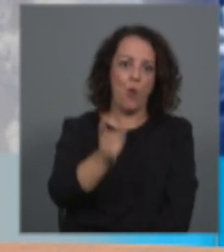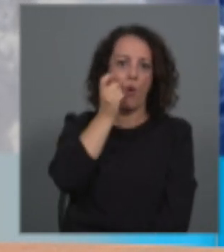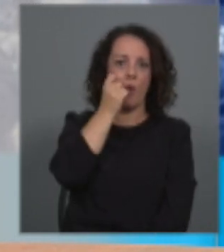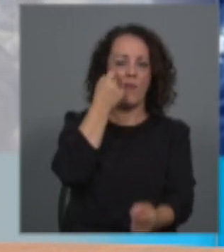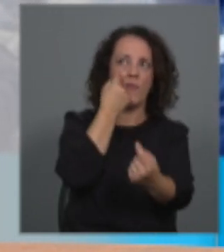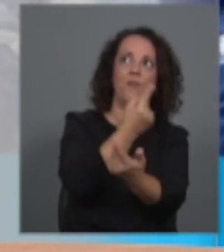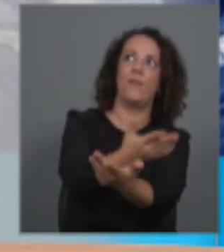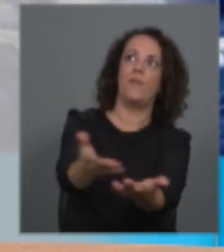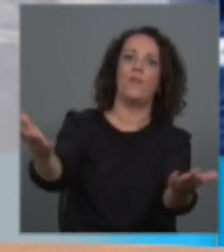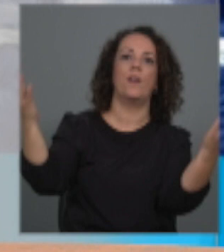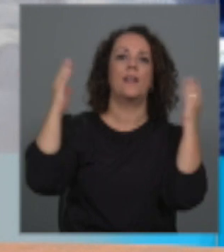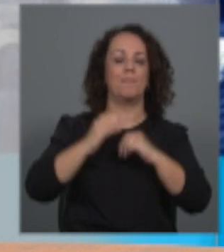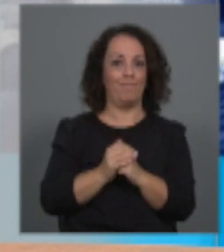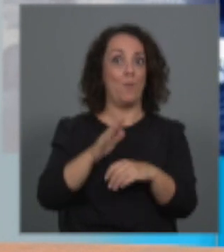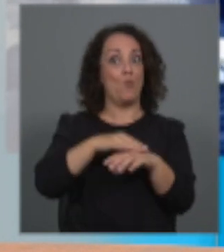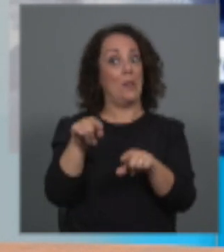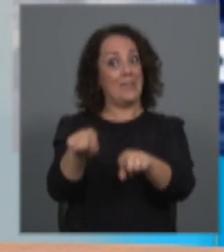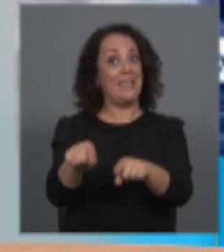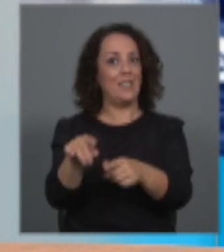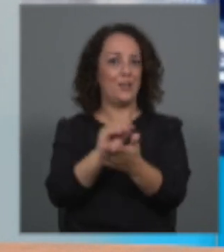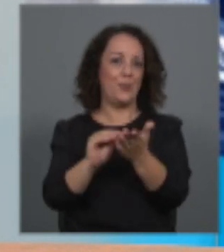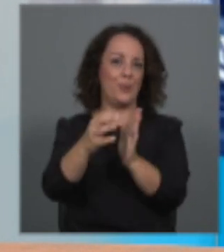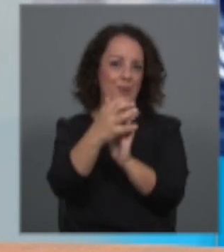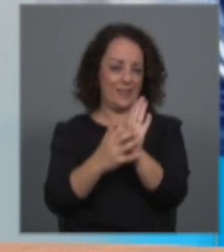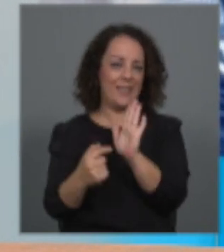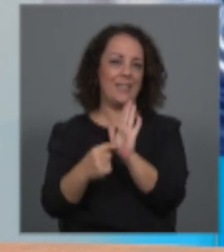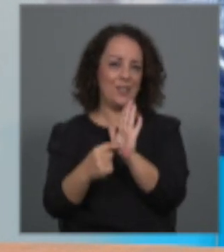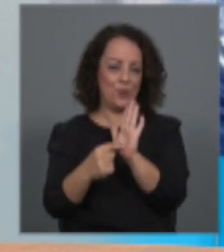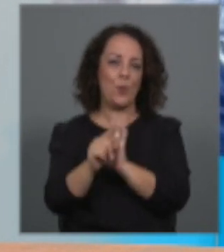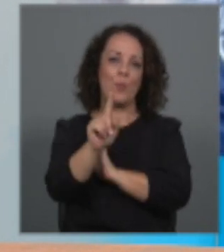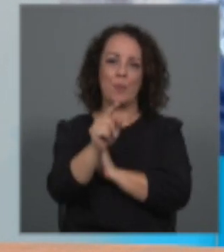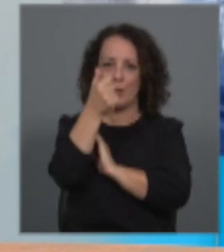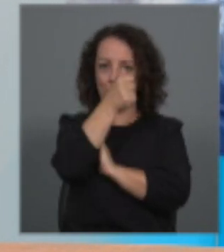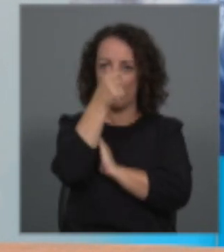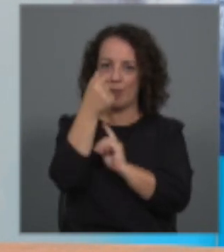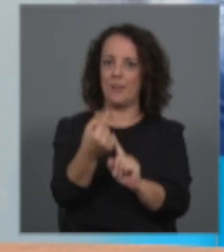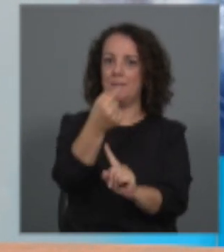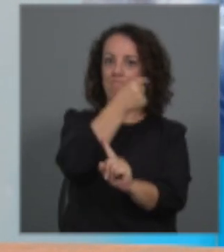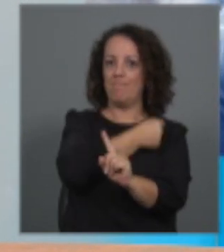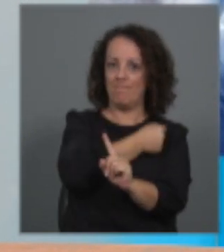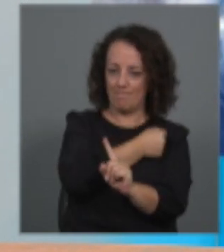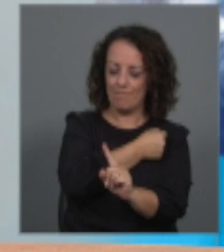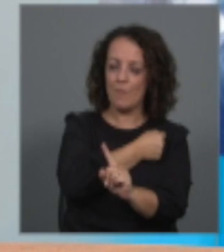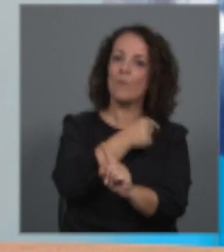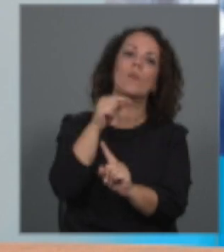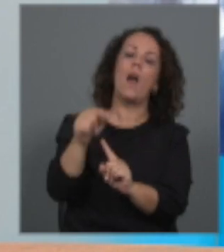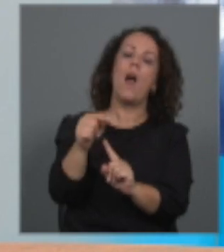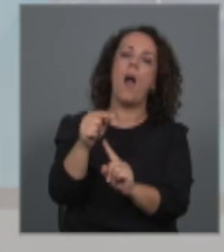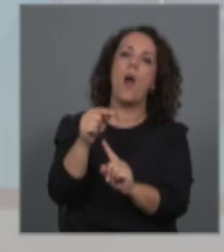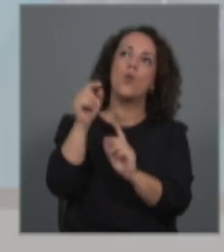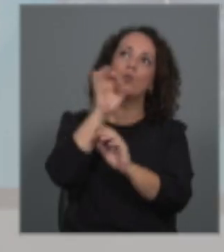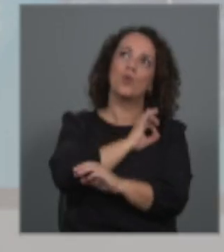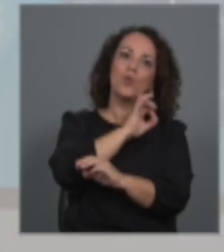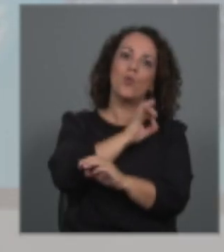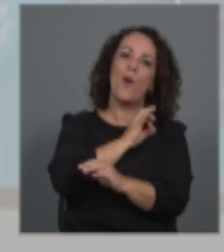magnificência. É muito por isto que está aqui este texto no primeiro domingo do Advento. A glória do Senhor